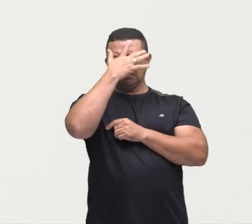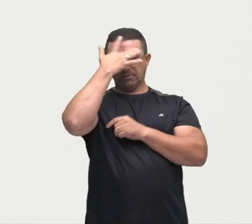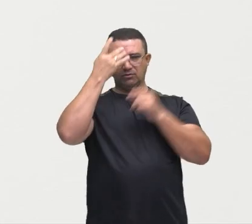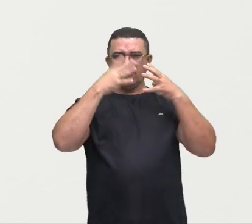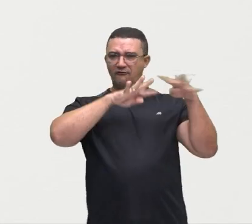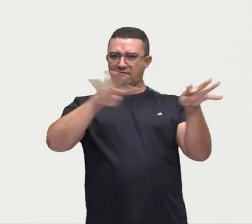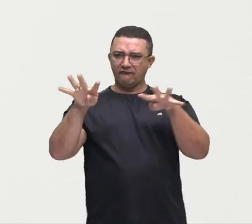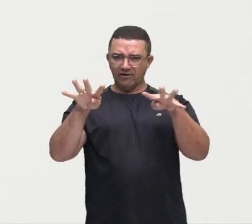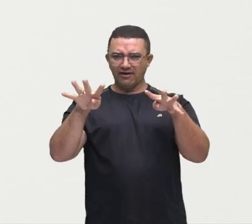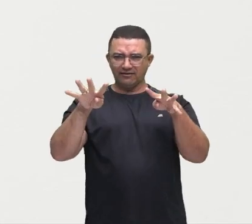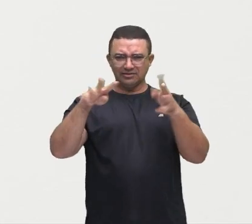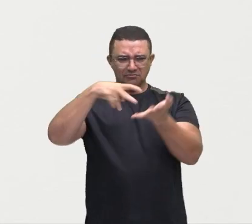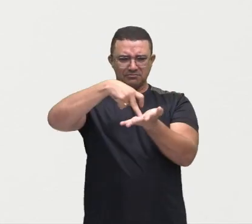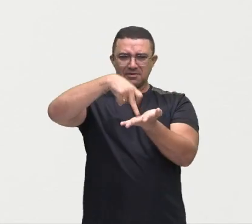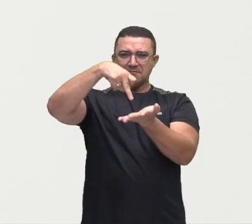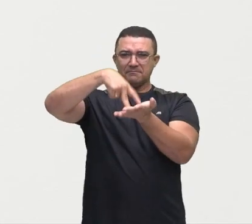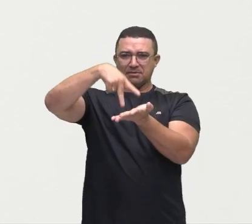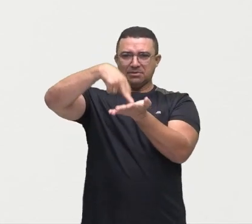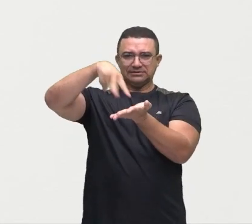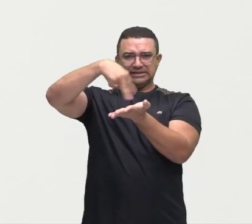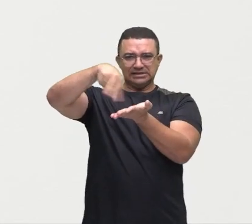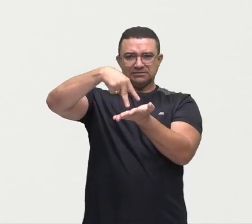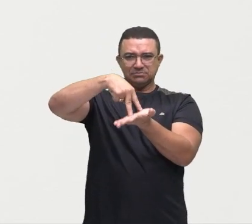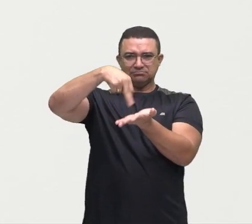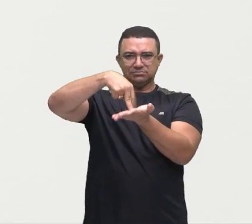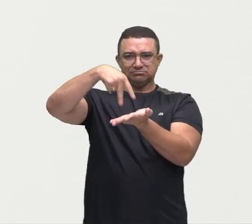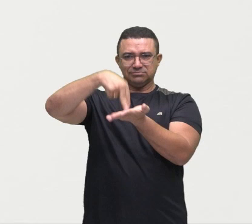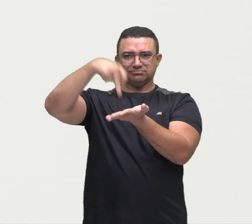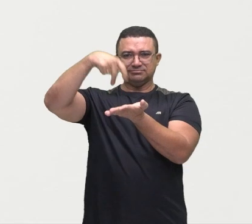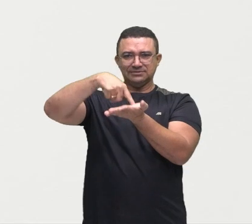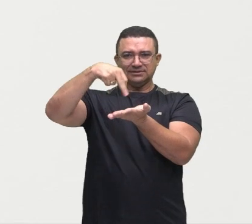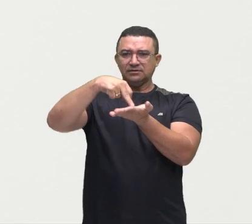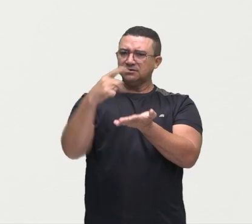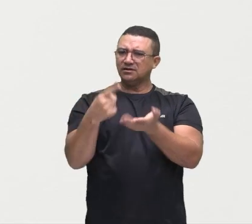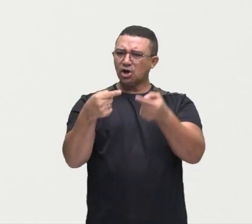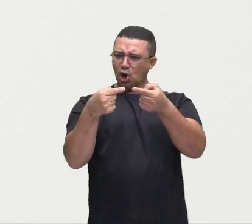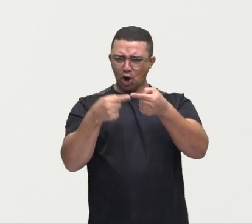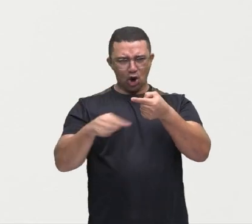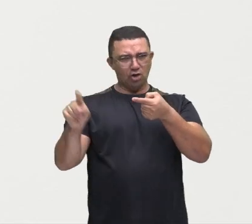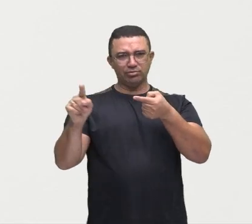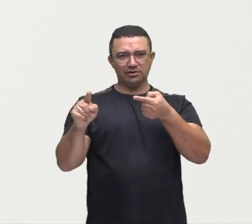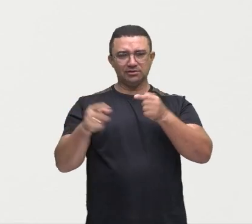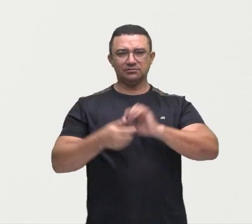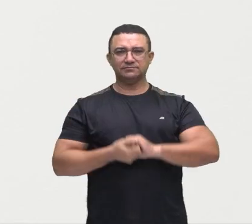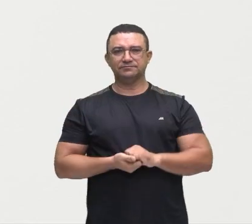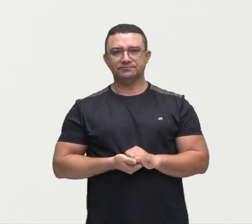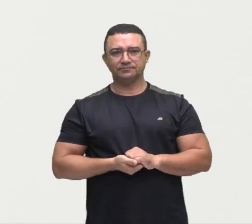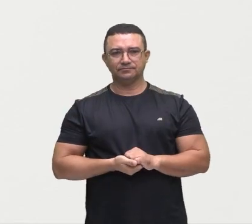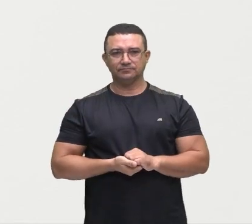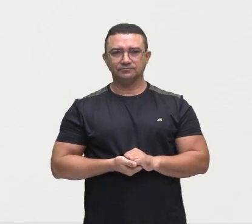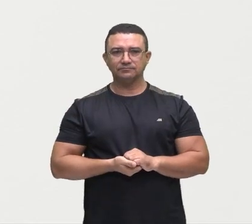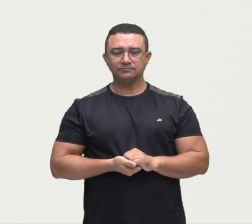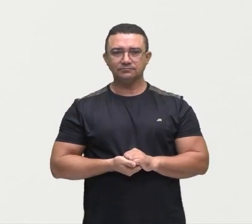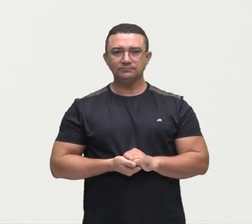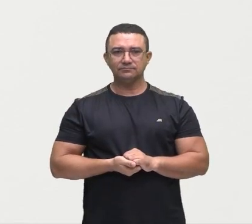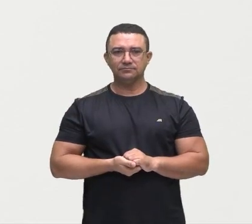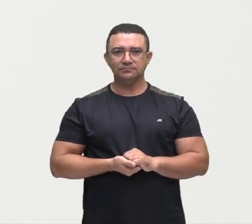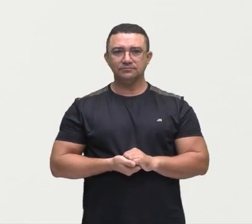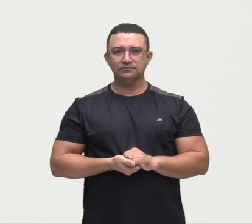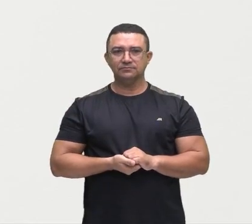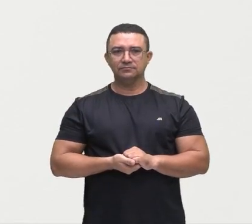ideia não dialoga, não conversa, não se relaciona a... O cantor popular iniciou o espetáculo